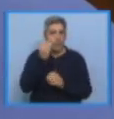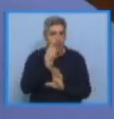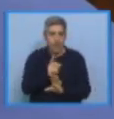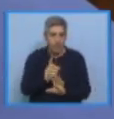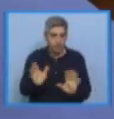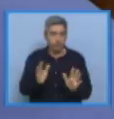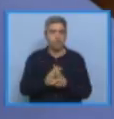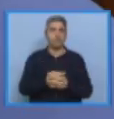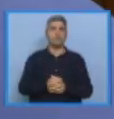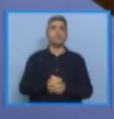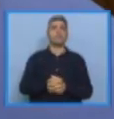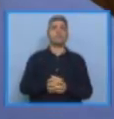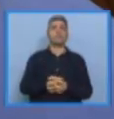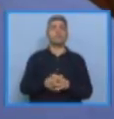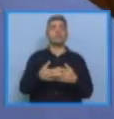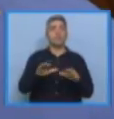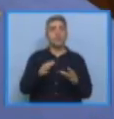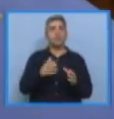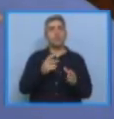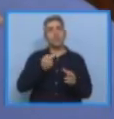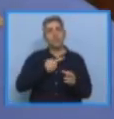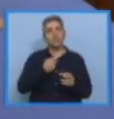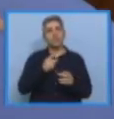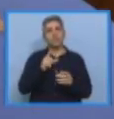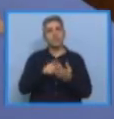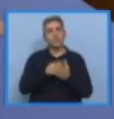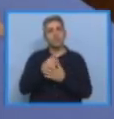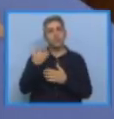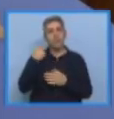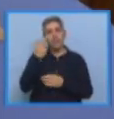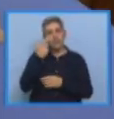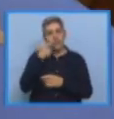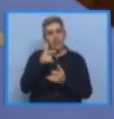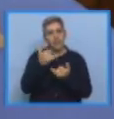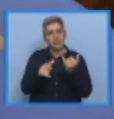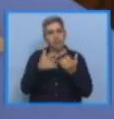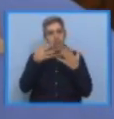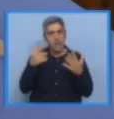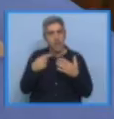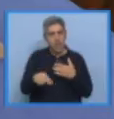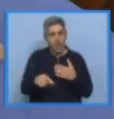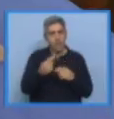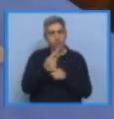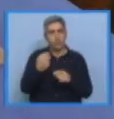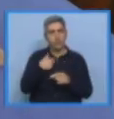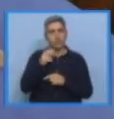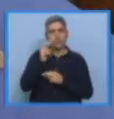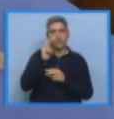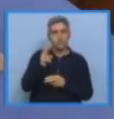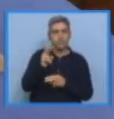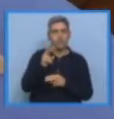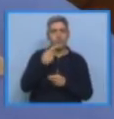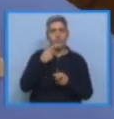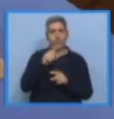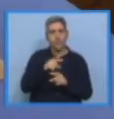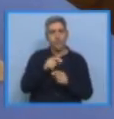não é? Em todo caso, deveremos constantemente ser alertados para este perigo, porque vemos, e volto a